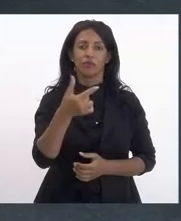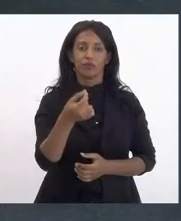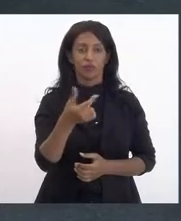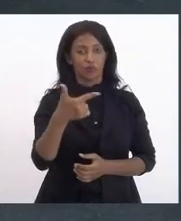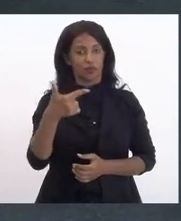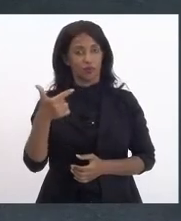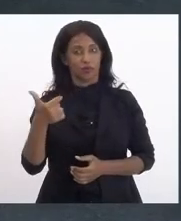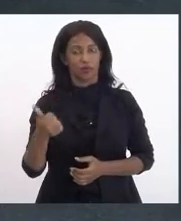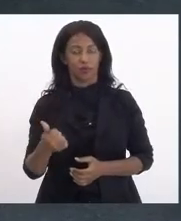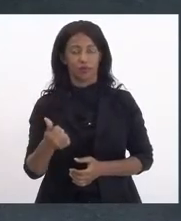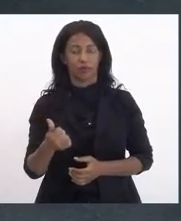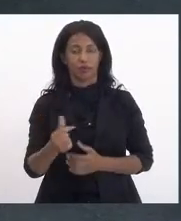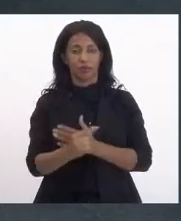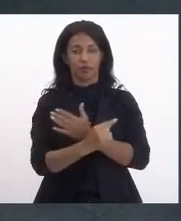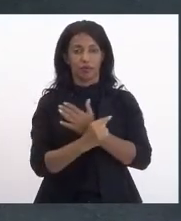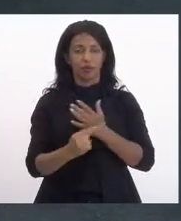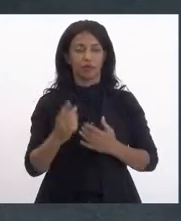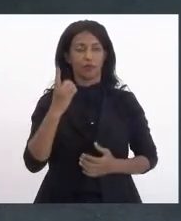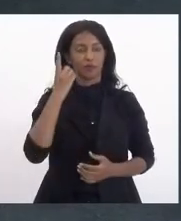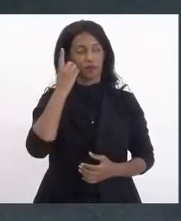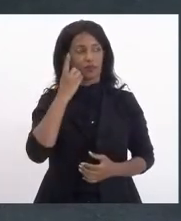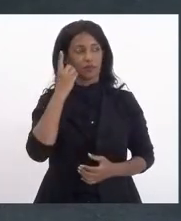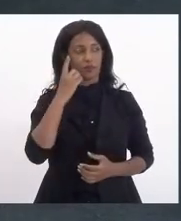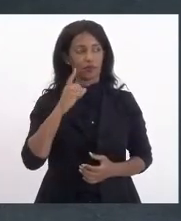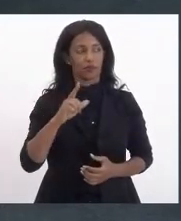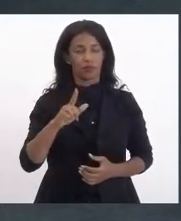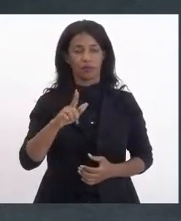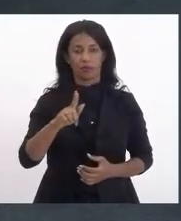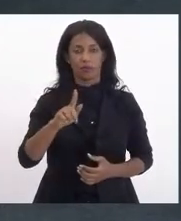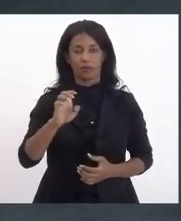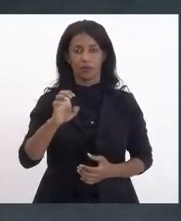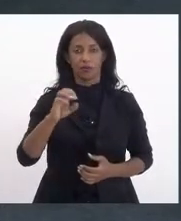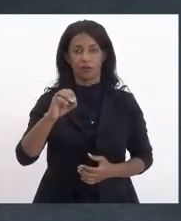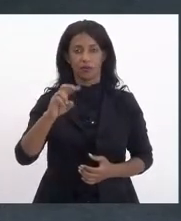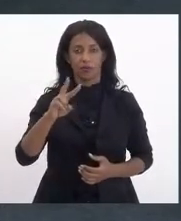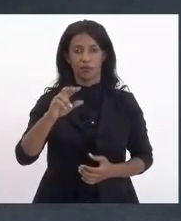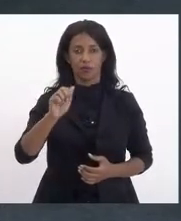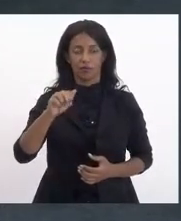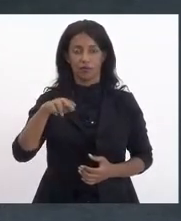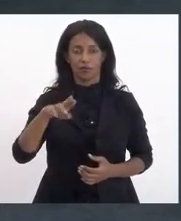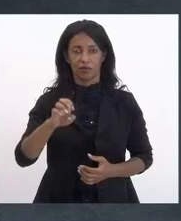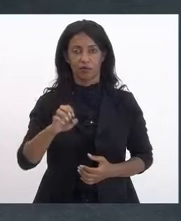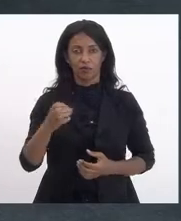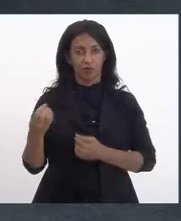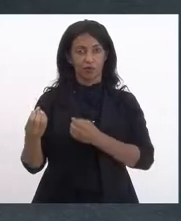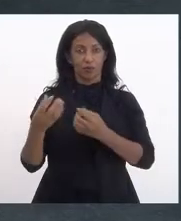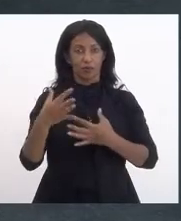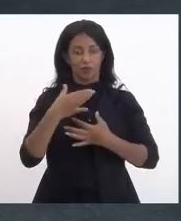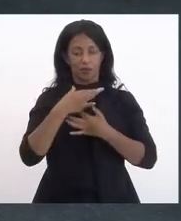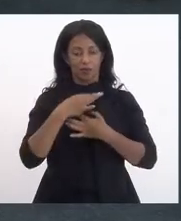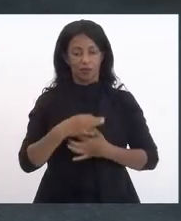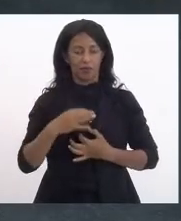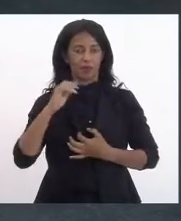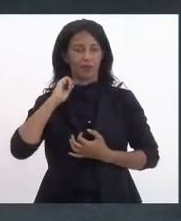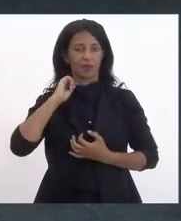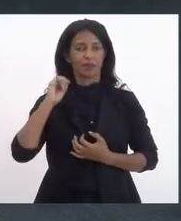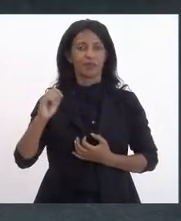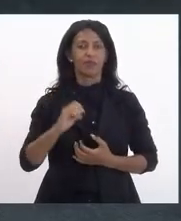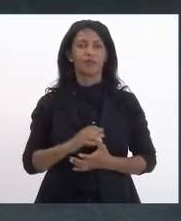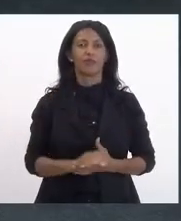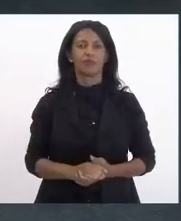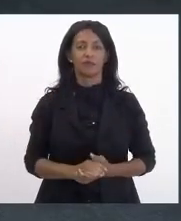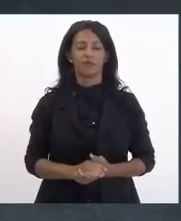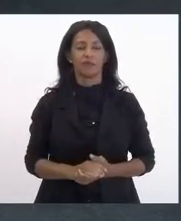787/2021, de autoria do deputado Giovanni Ratinho, concedeu a medalha Tiradentes